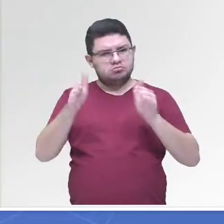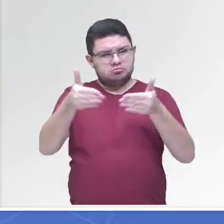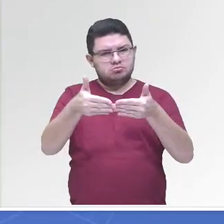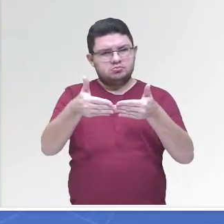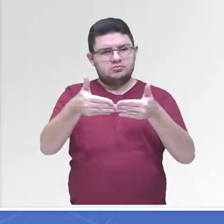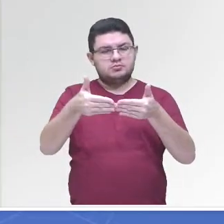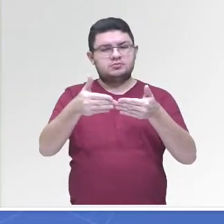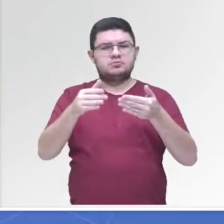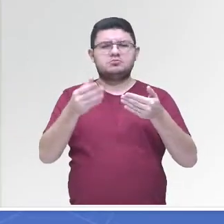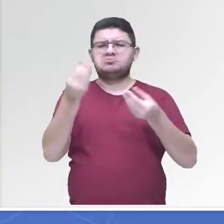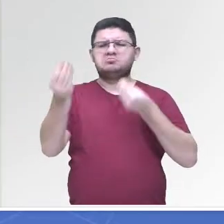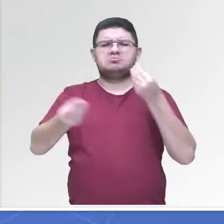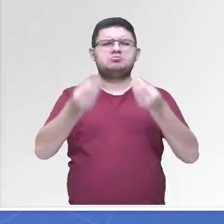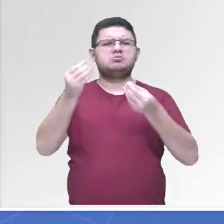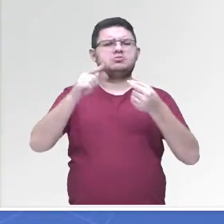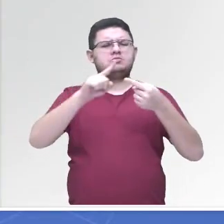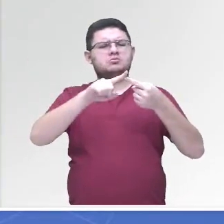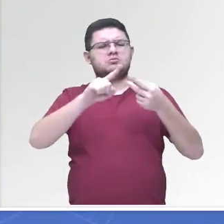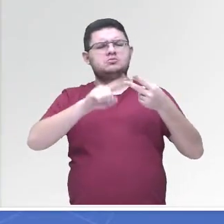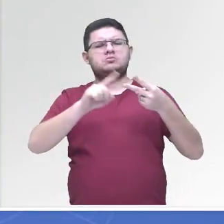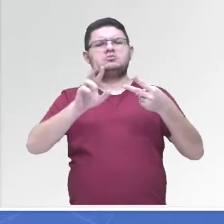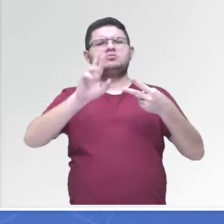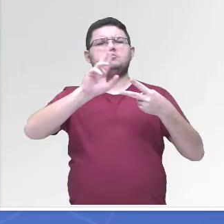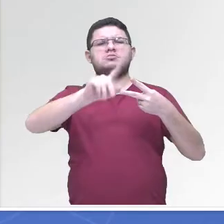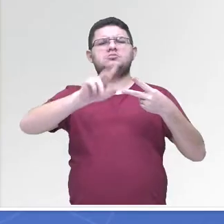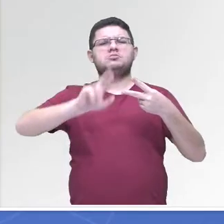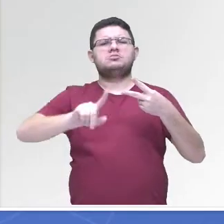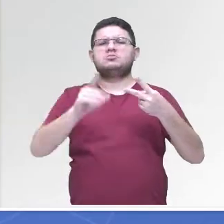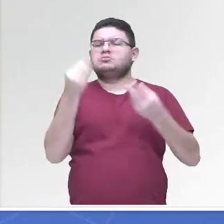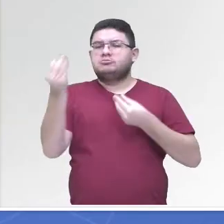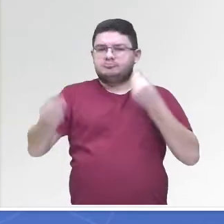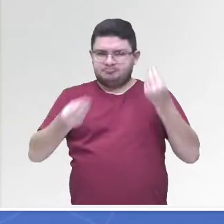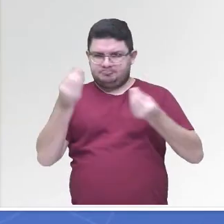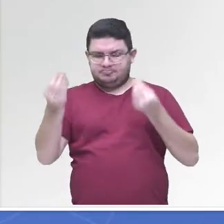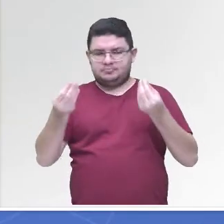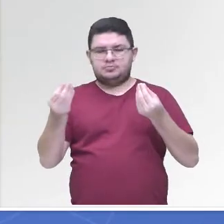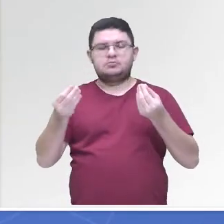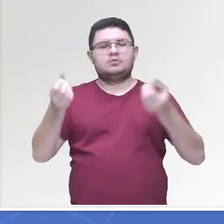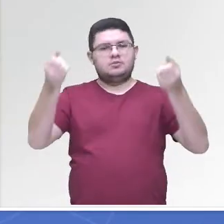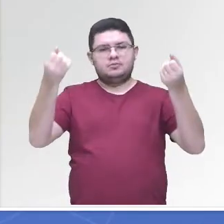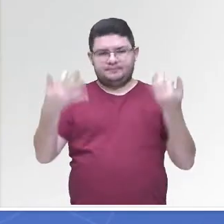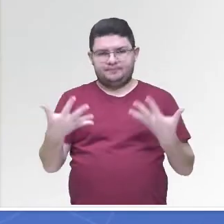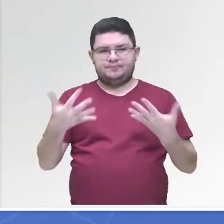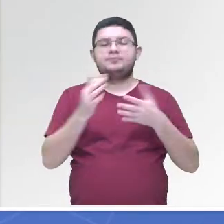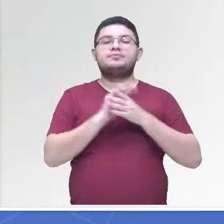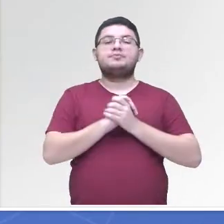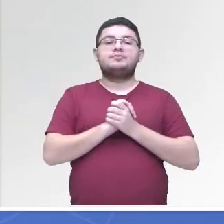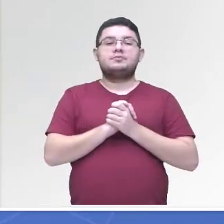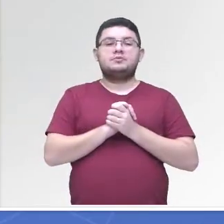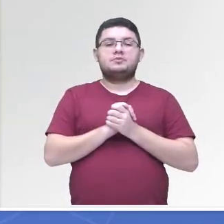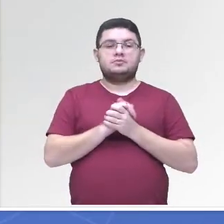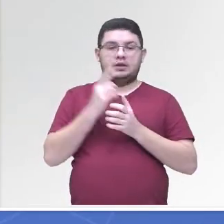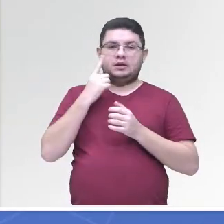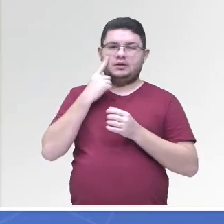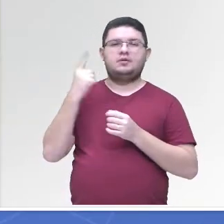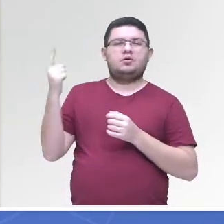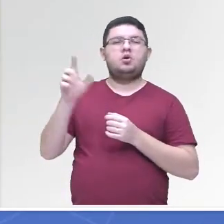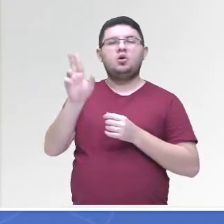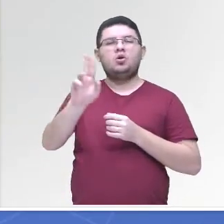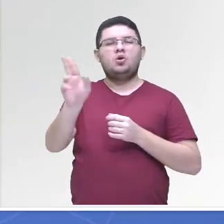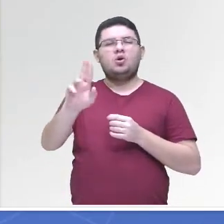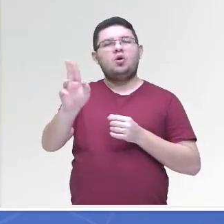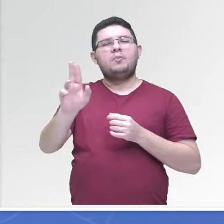qual a diferença entre esses dois tipos aí de propriedades? Basicamente, né, o nome até já ajuda a gente